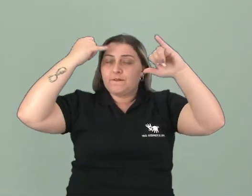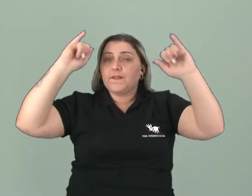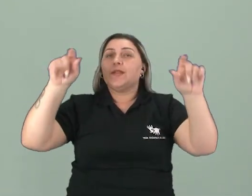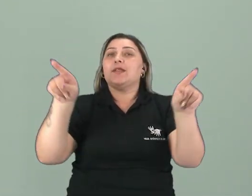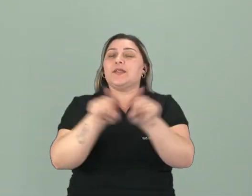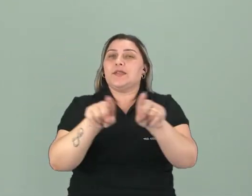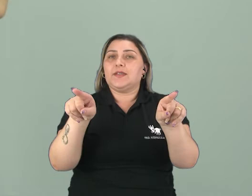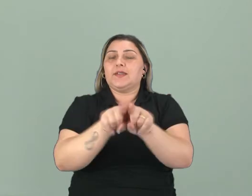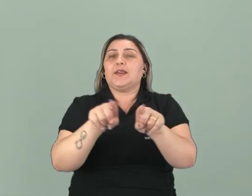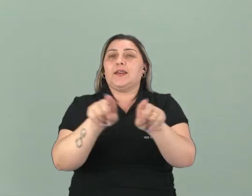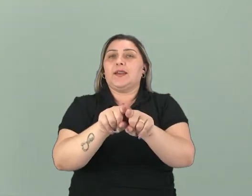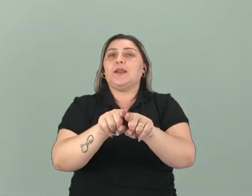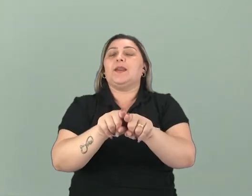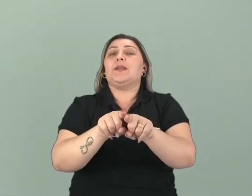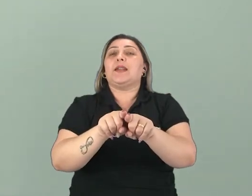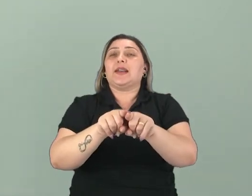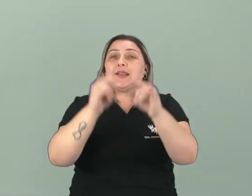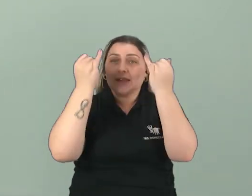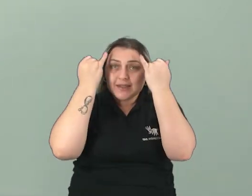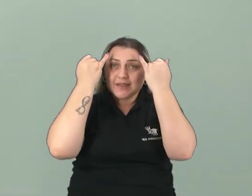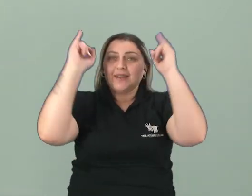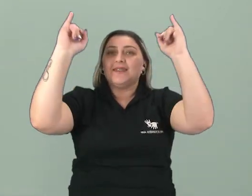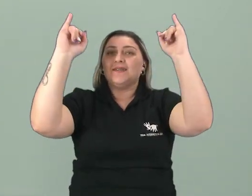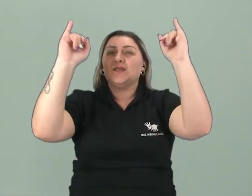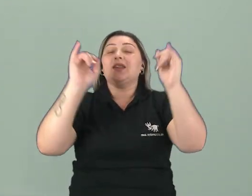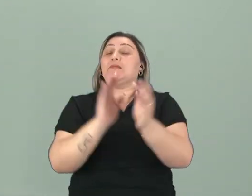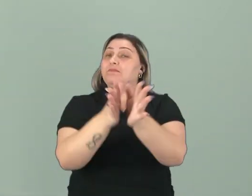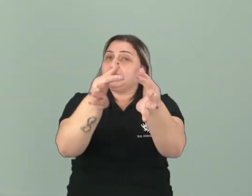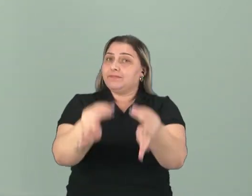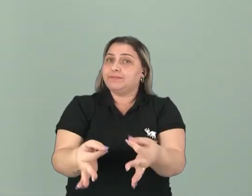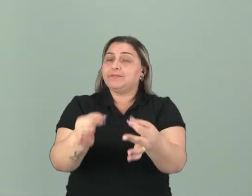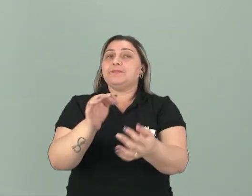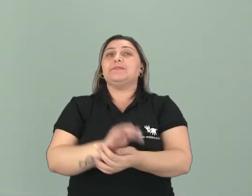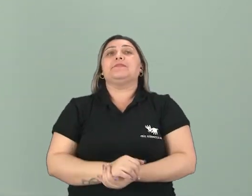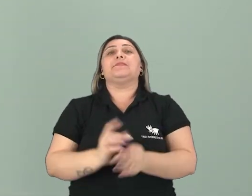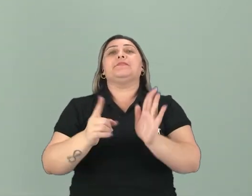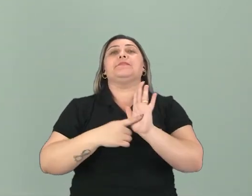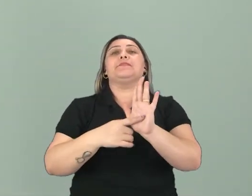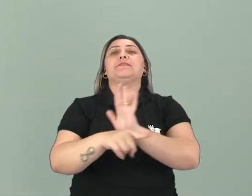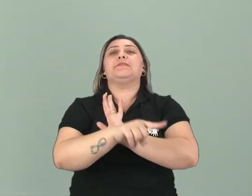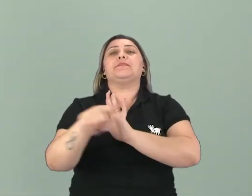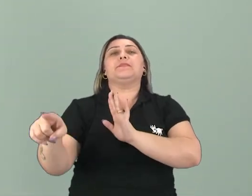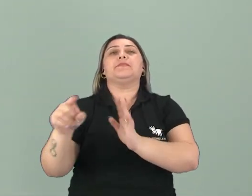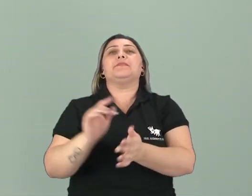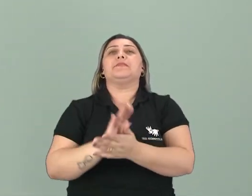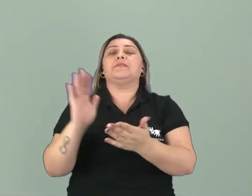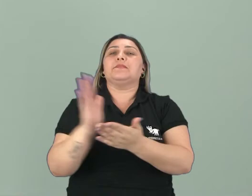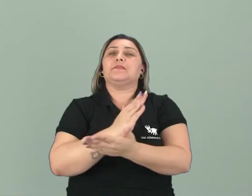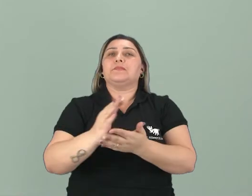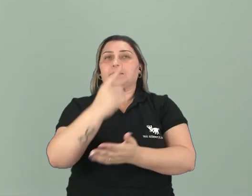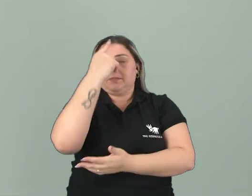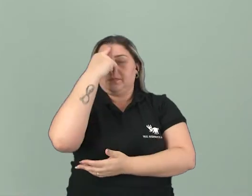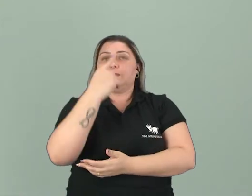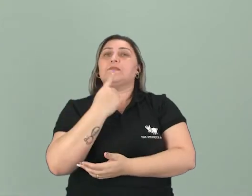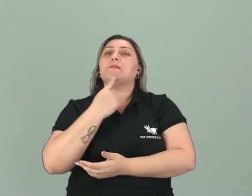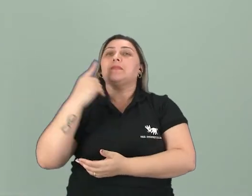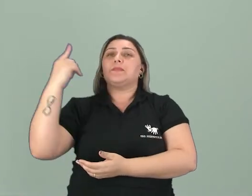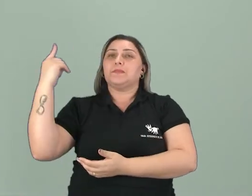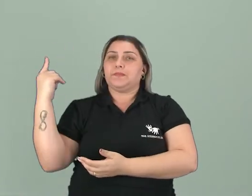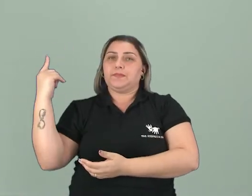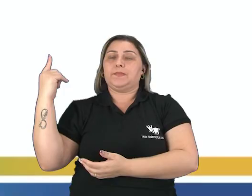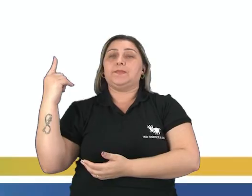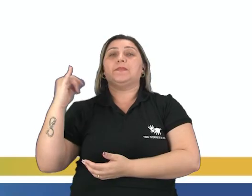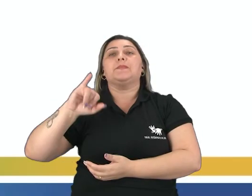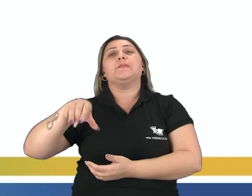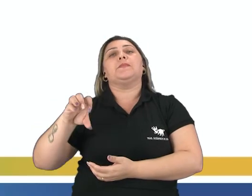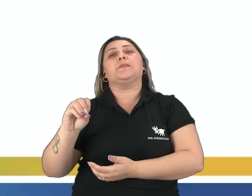do despertar da criatividade, certo? Eu vou mostrar para vocês aqui algumas imagens, né, de